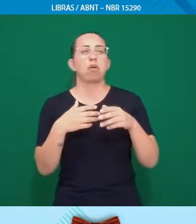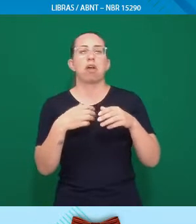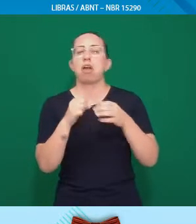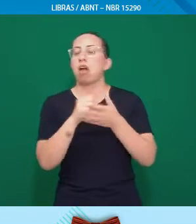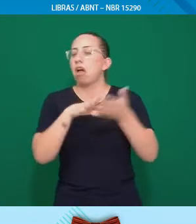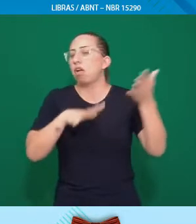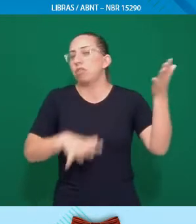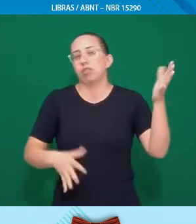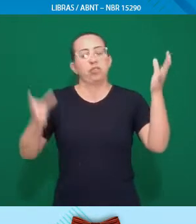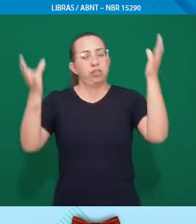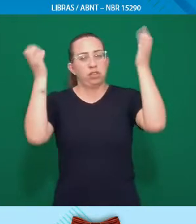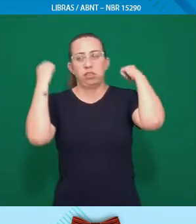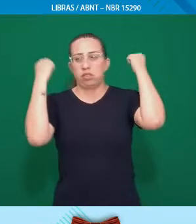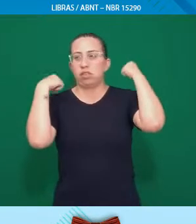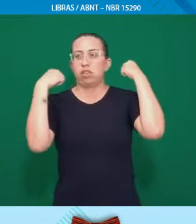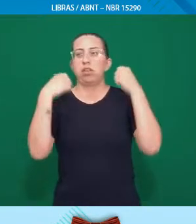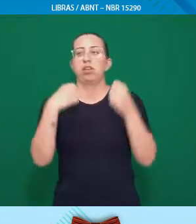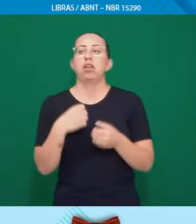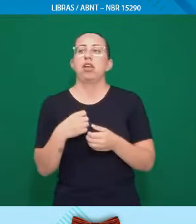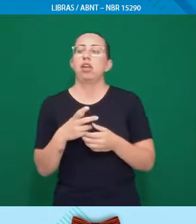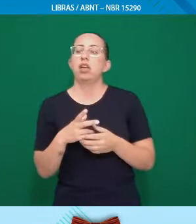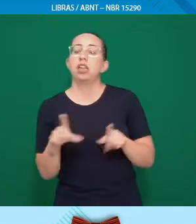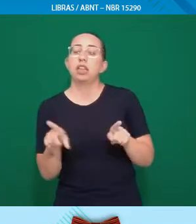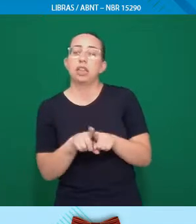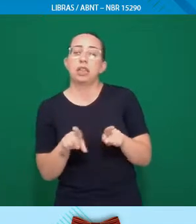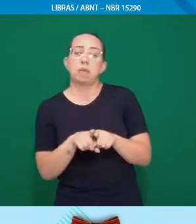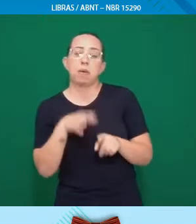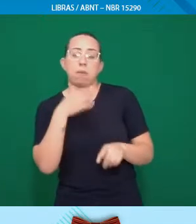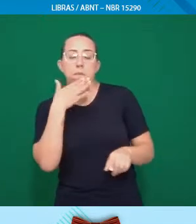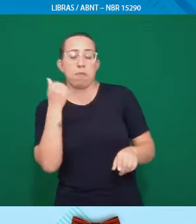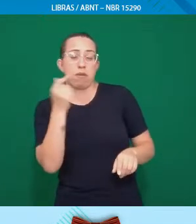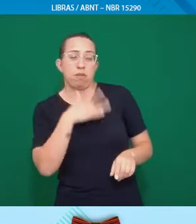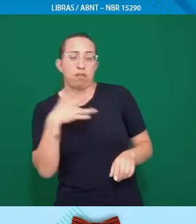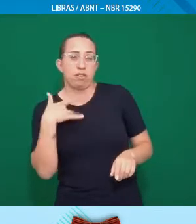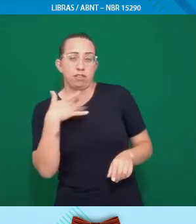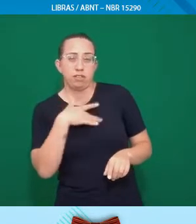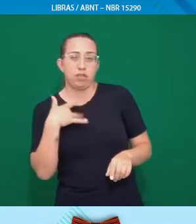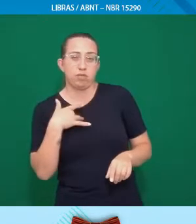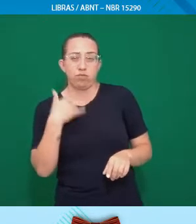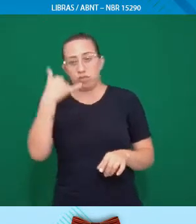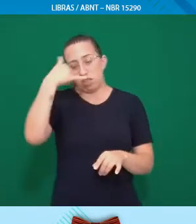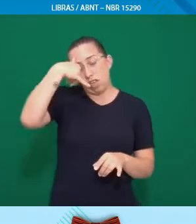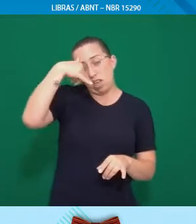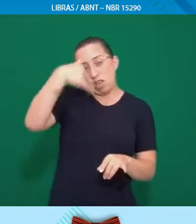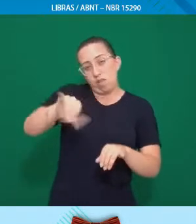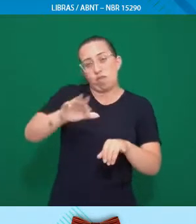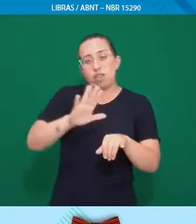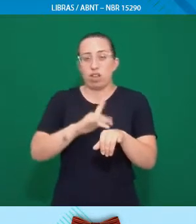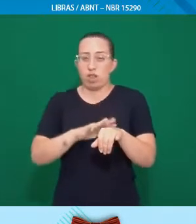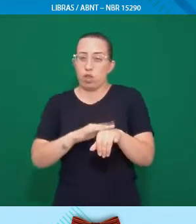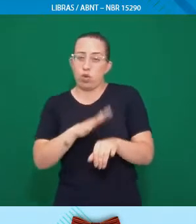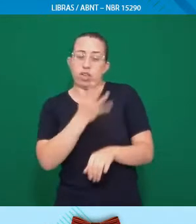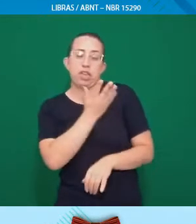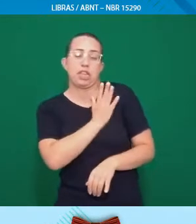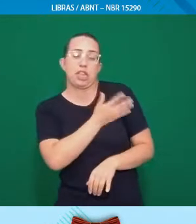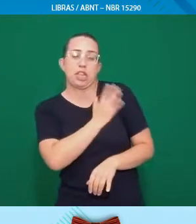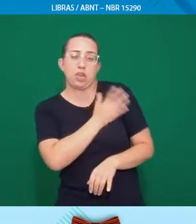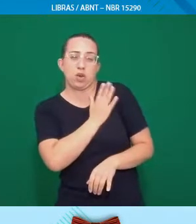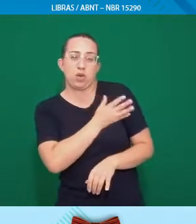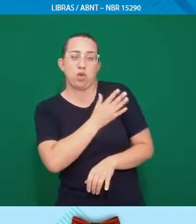o futebol praticado de forma regular reduz o risco de desenvolvimento de doenças como cardiopatias